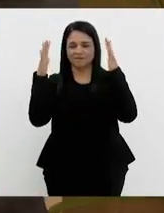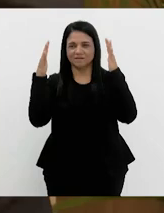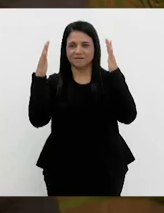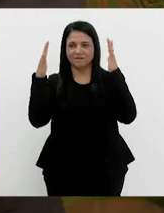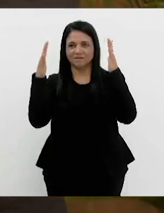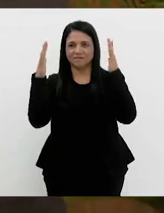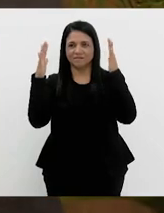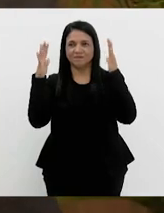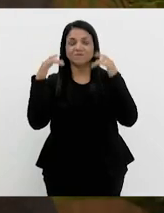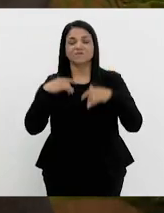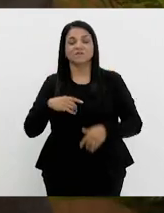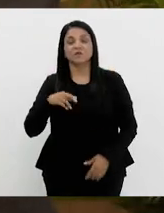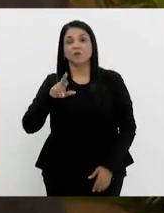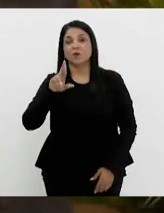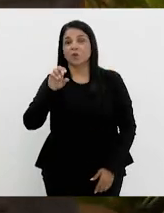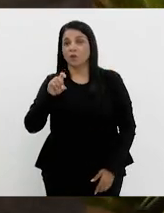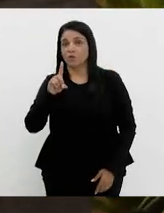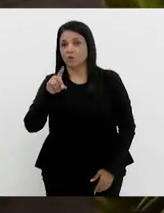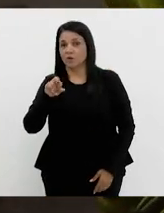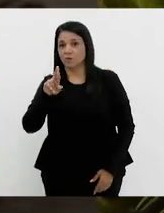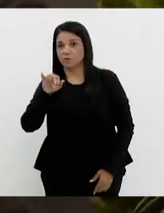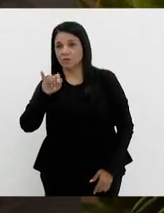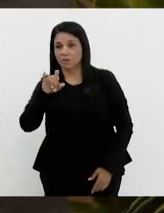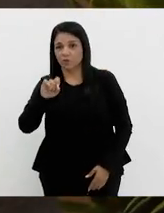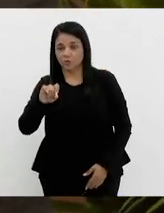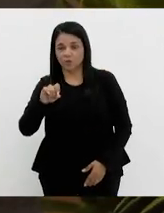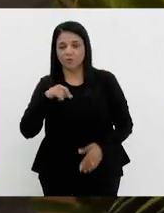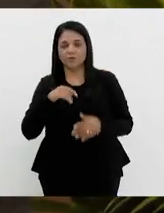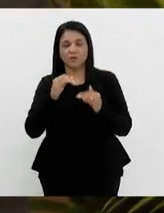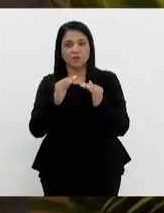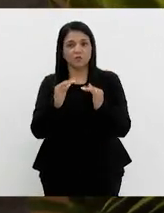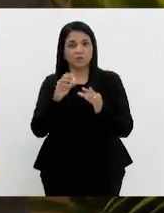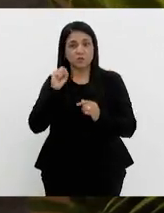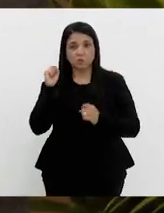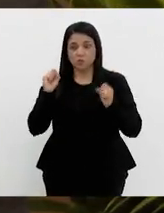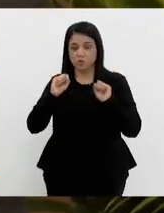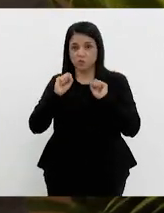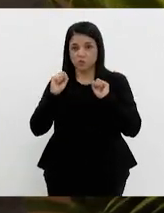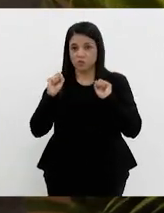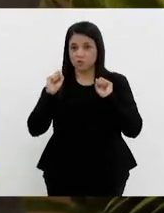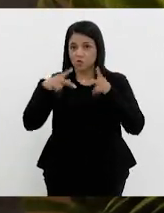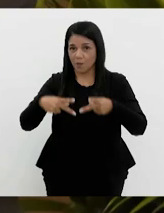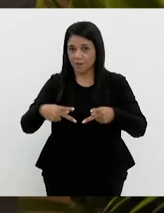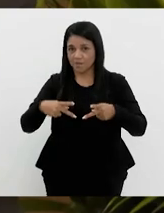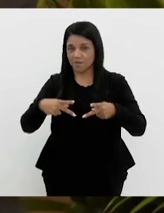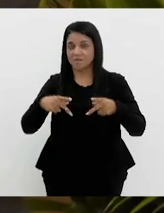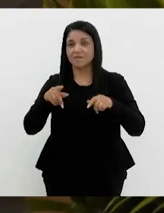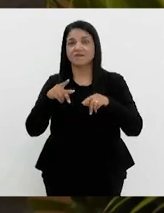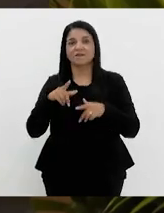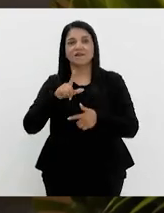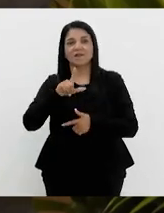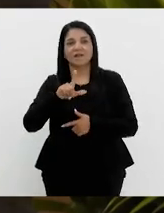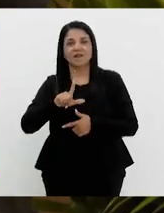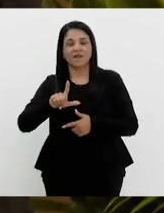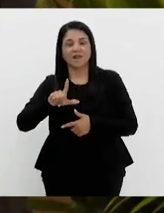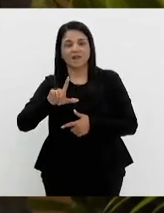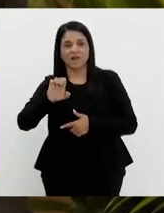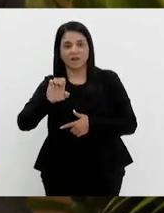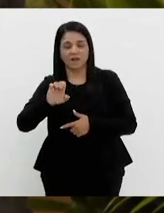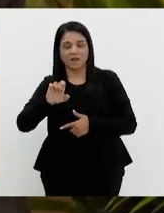Senor Rodrigo lovat é superintendente do Shopping Leblon do grupo alos que nos dá a honra de ser o nosso